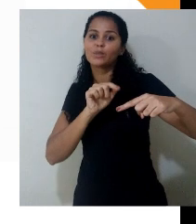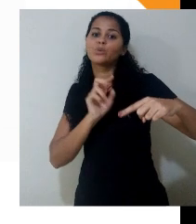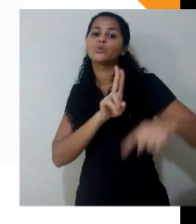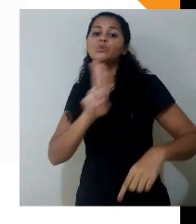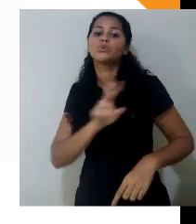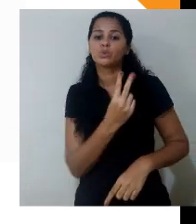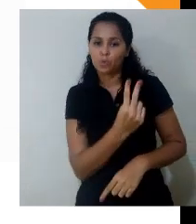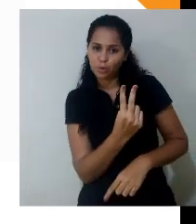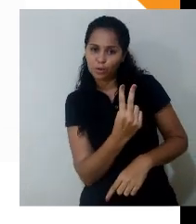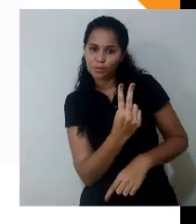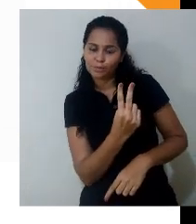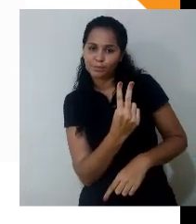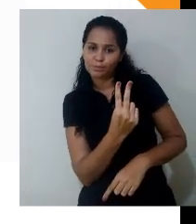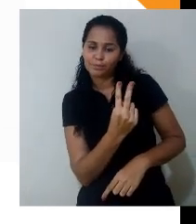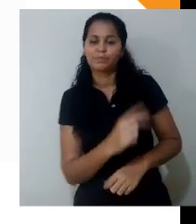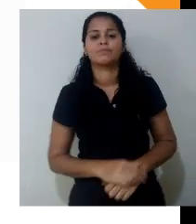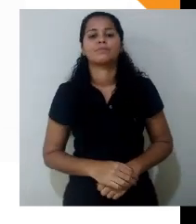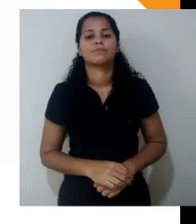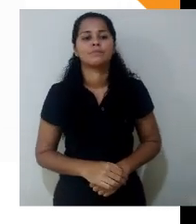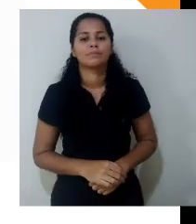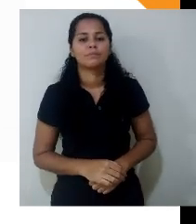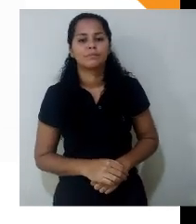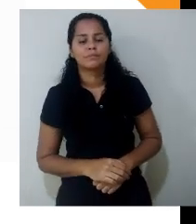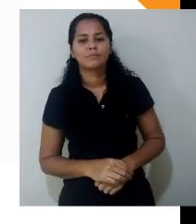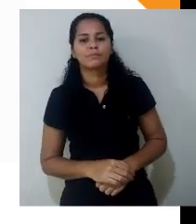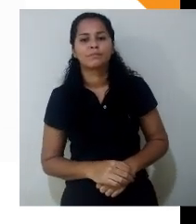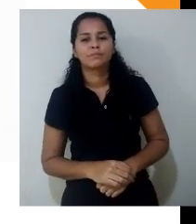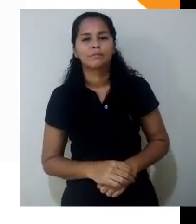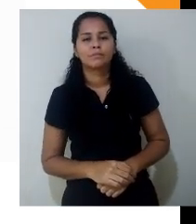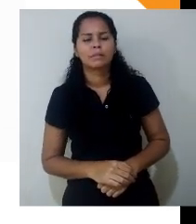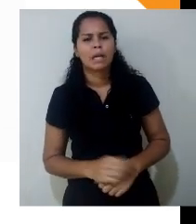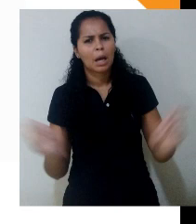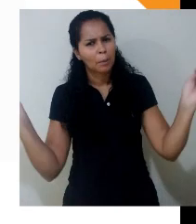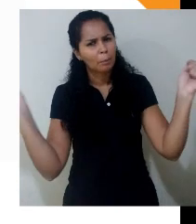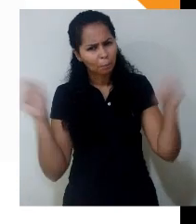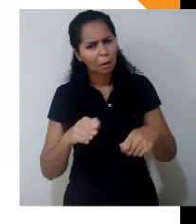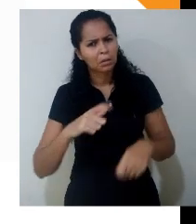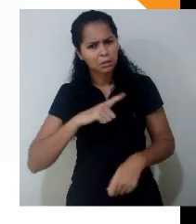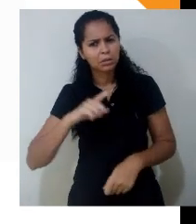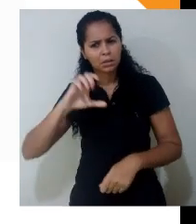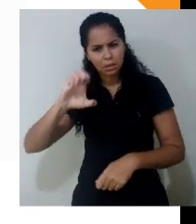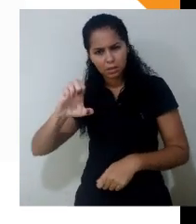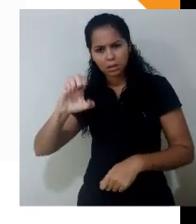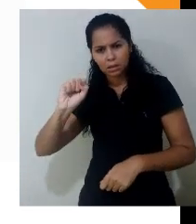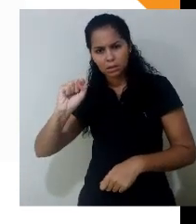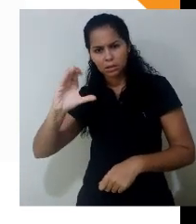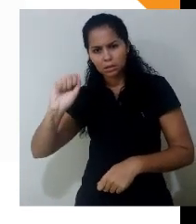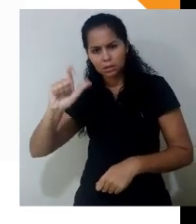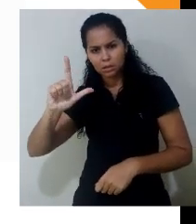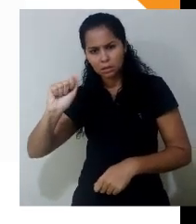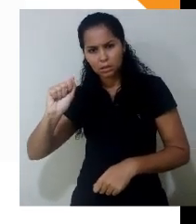2, né? O número que está à esquerda dos dois pontinhos. Você pode ter escalas que a gente chama de escala